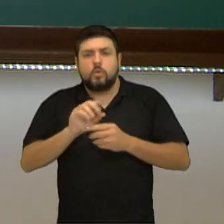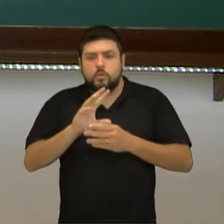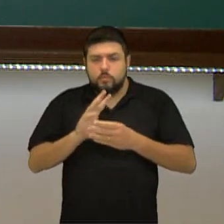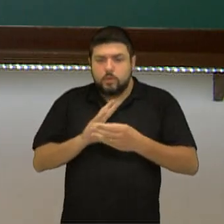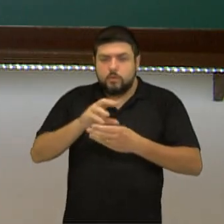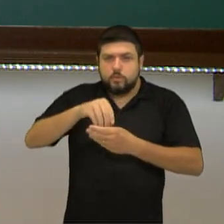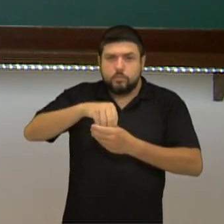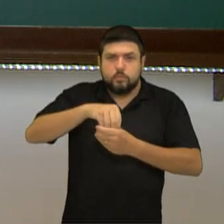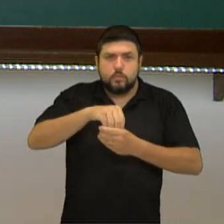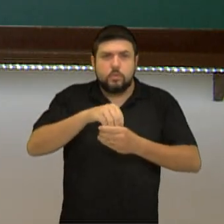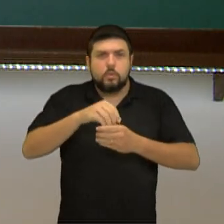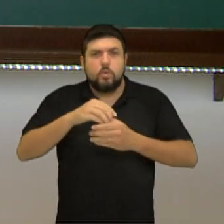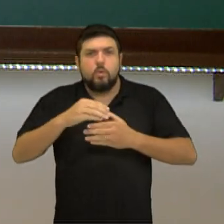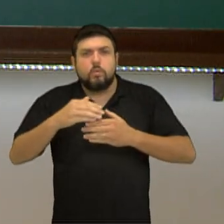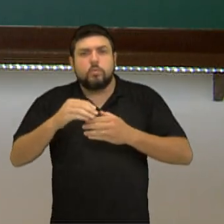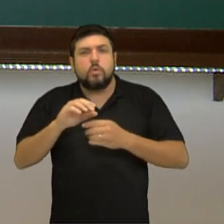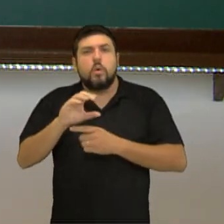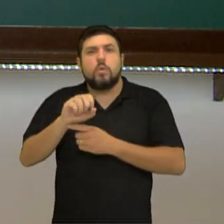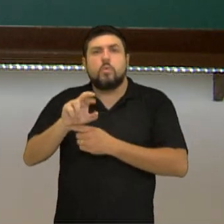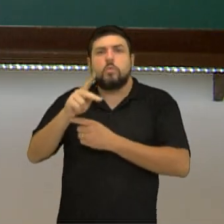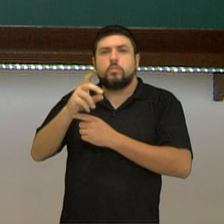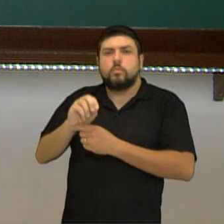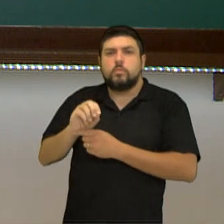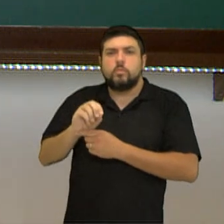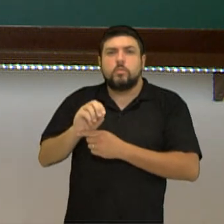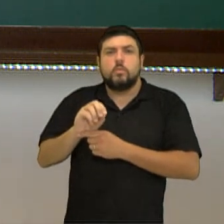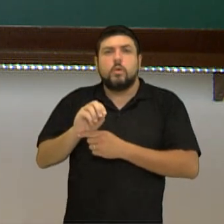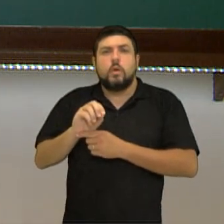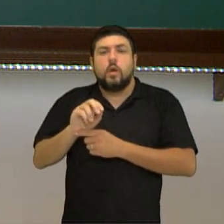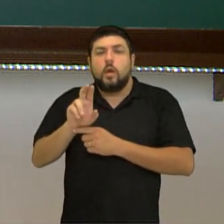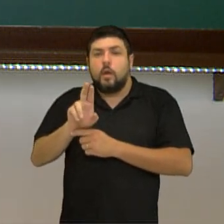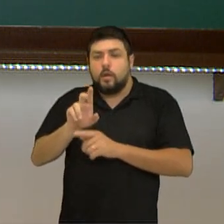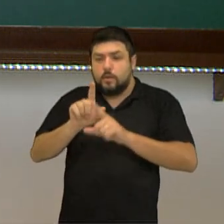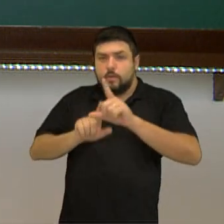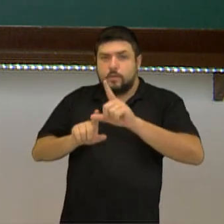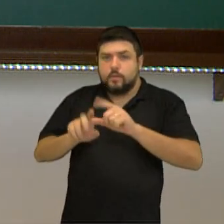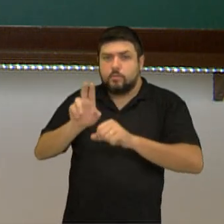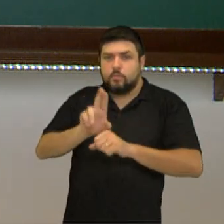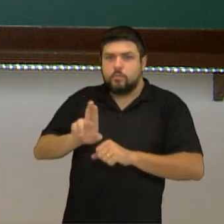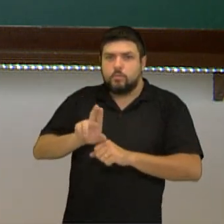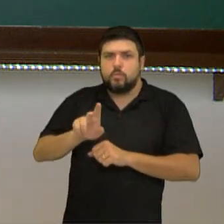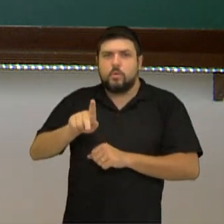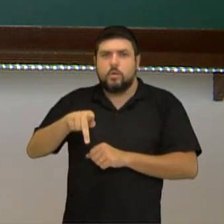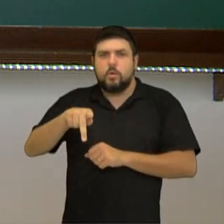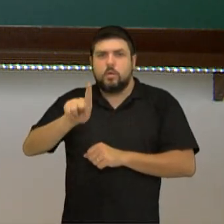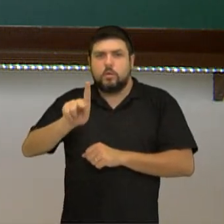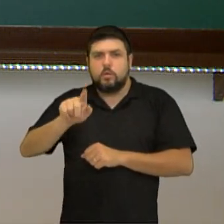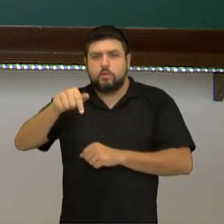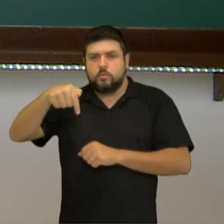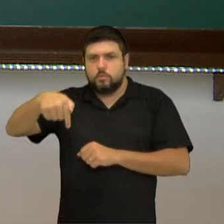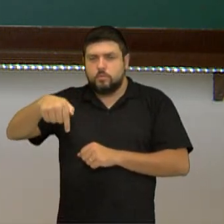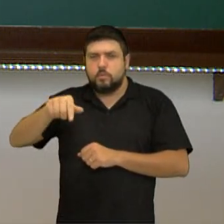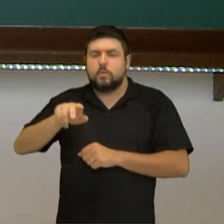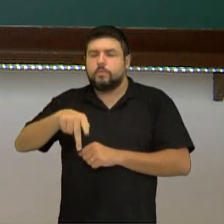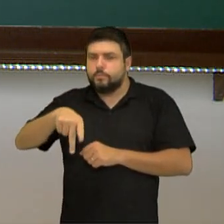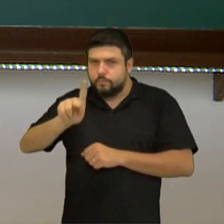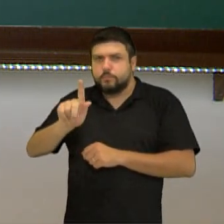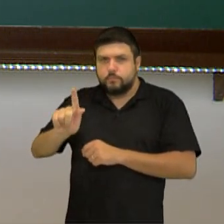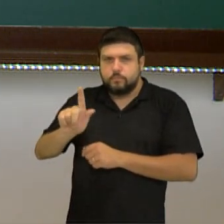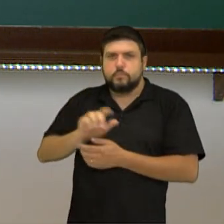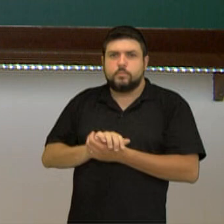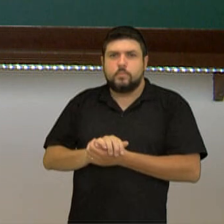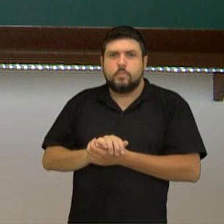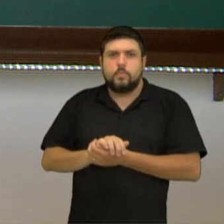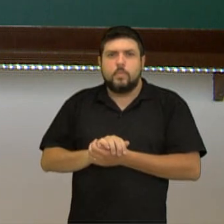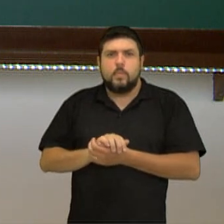de Medida é o famoso quilograma, certo? Lembrando que quilograma não se escreve com K, certo? O símbolo dele é